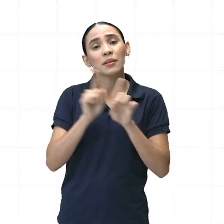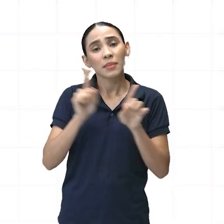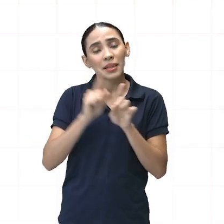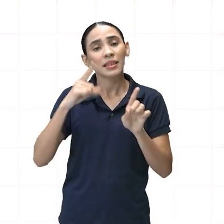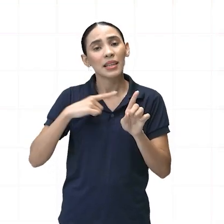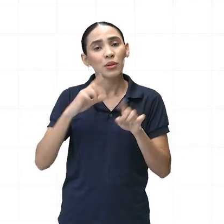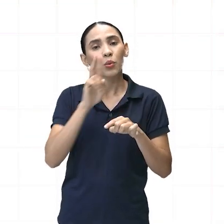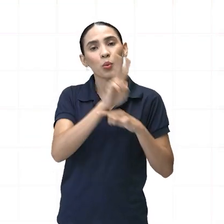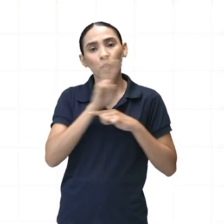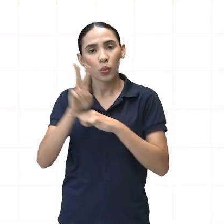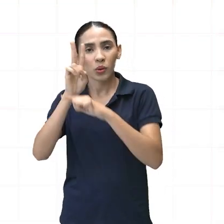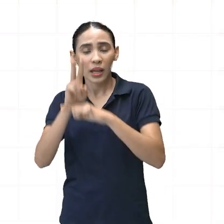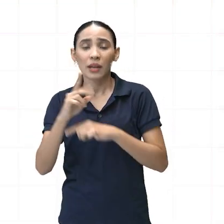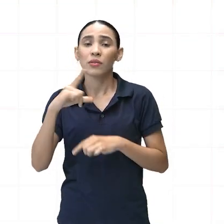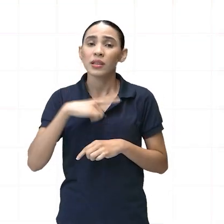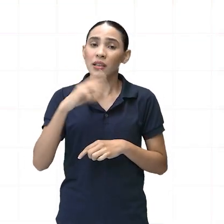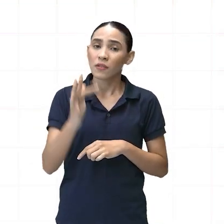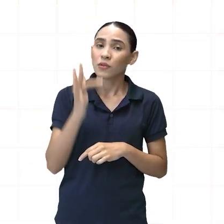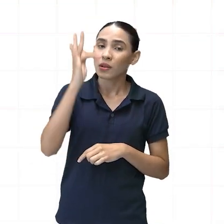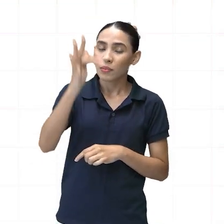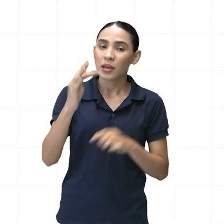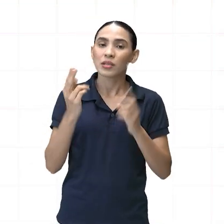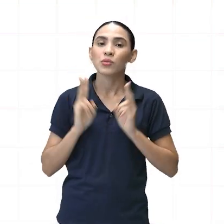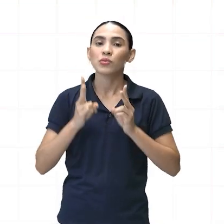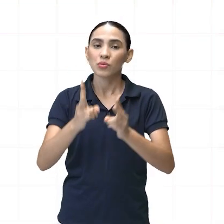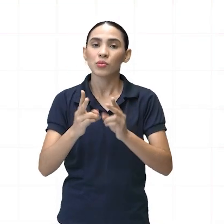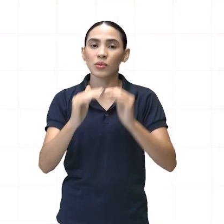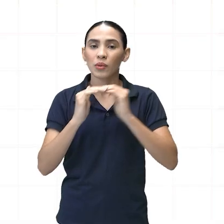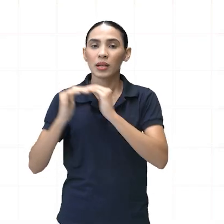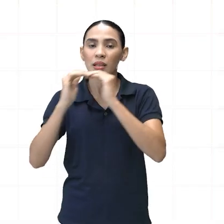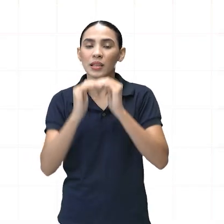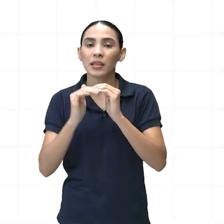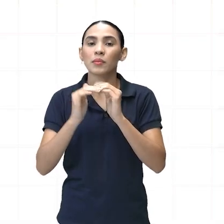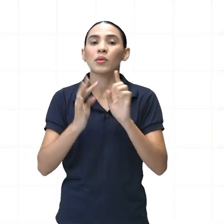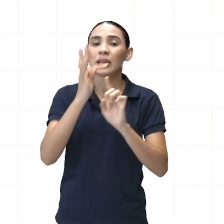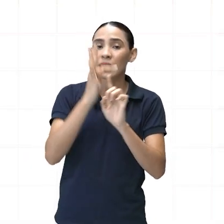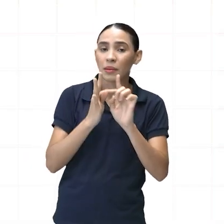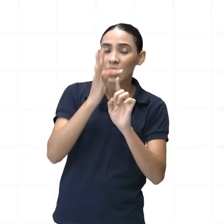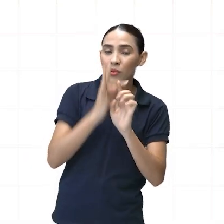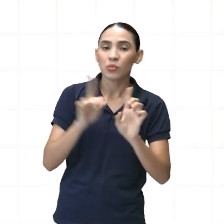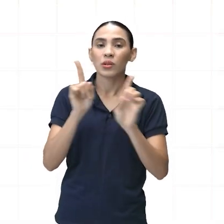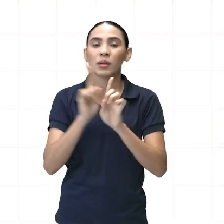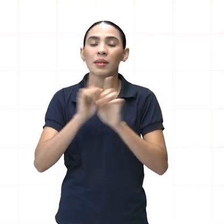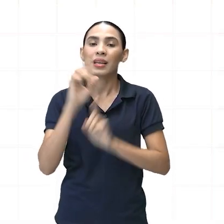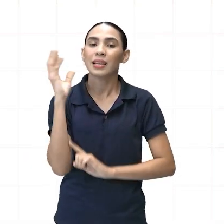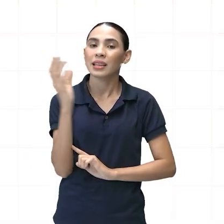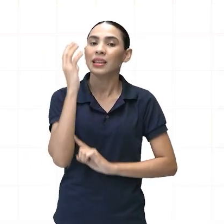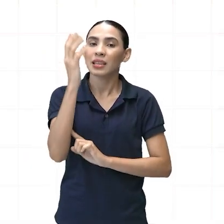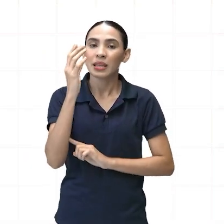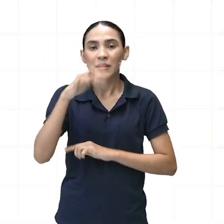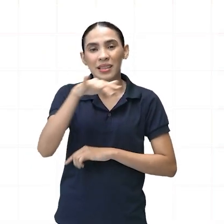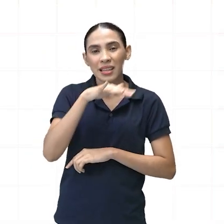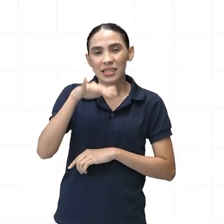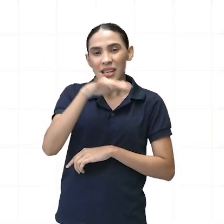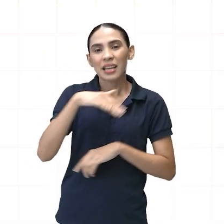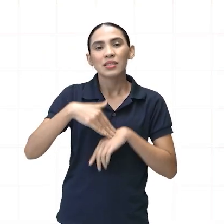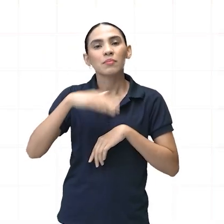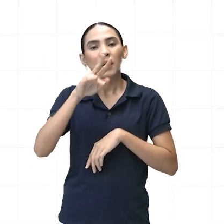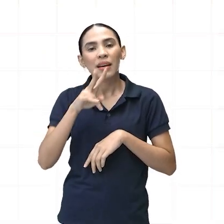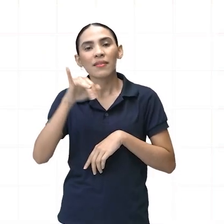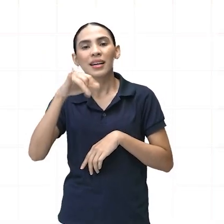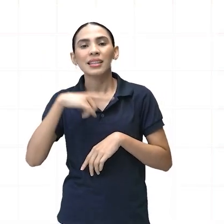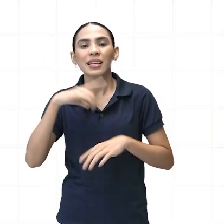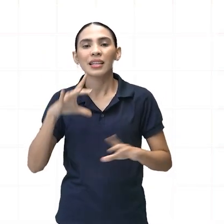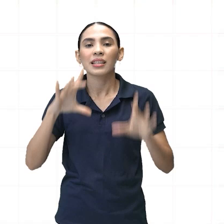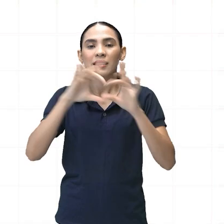ter futuramente e mantendo também o equilíbrio aí da temperatura, do clima, das regiões aí que vai